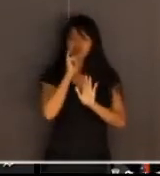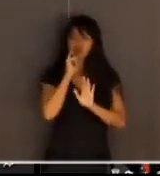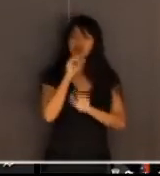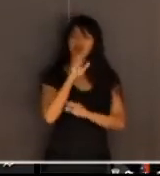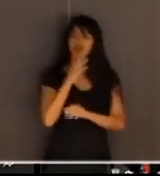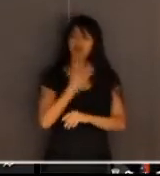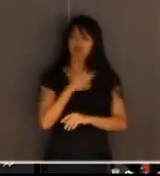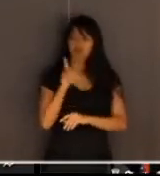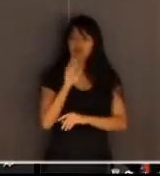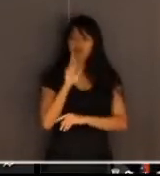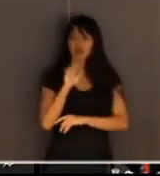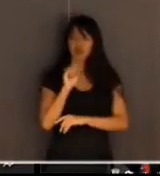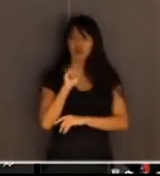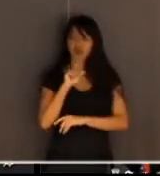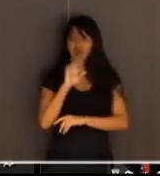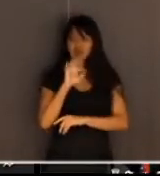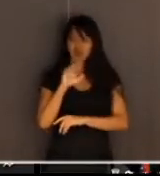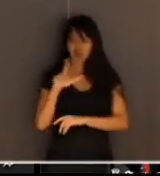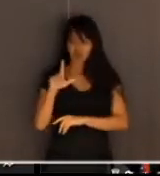falou.